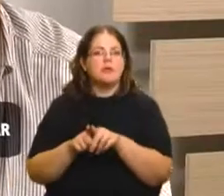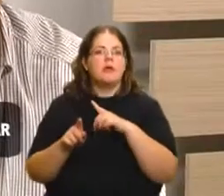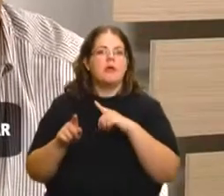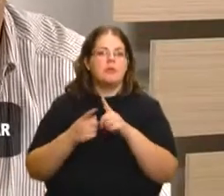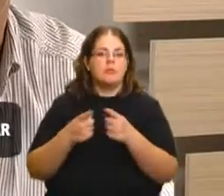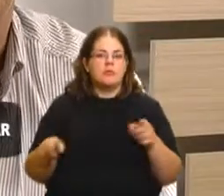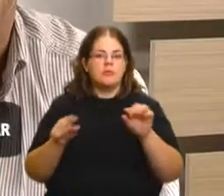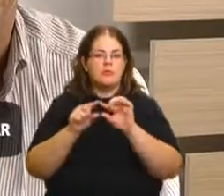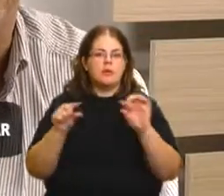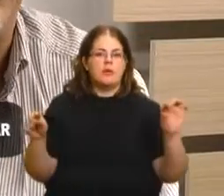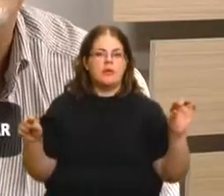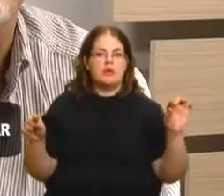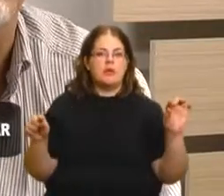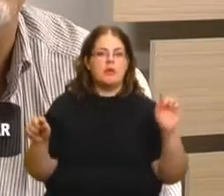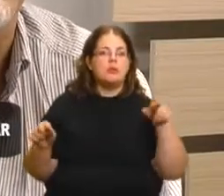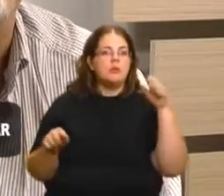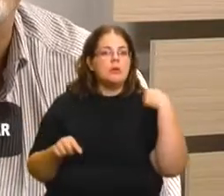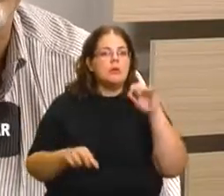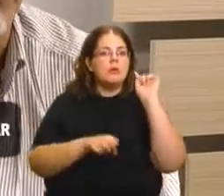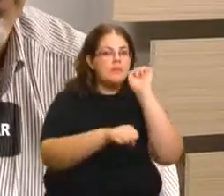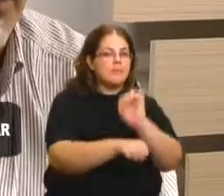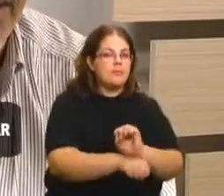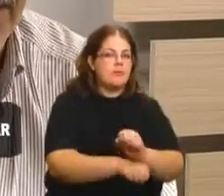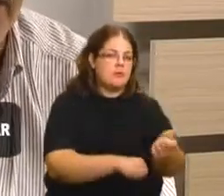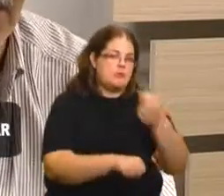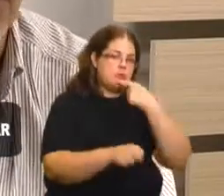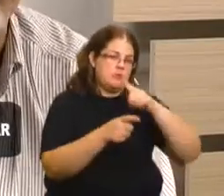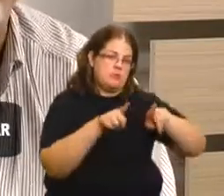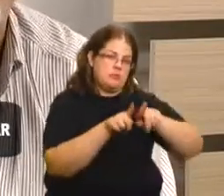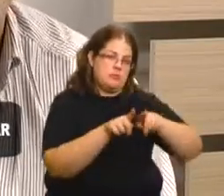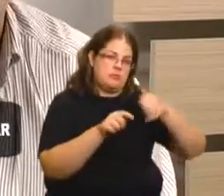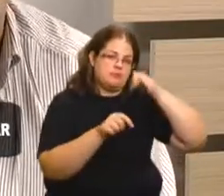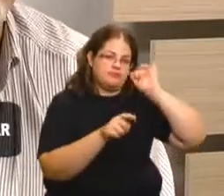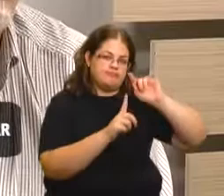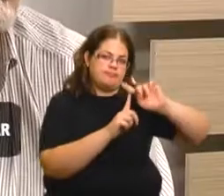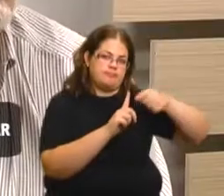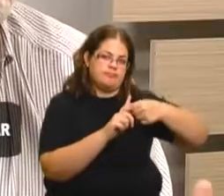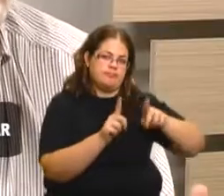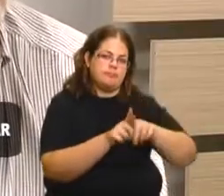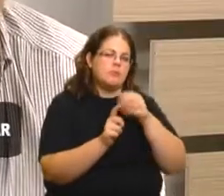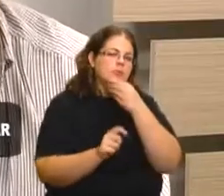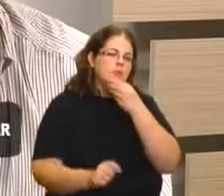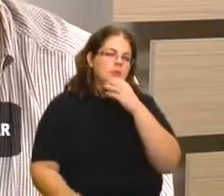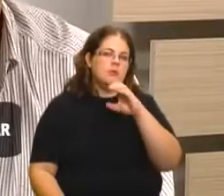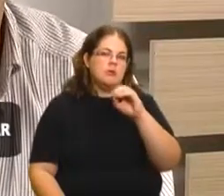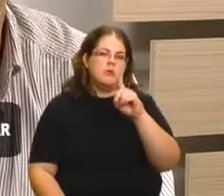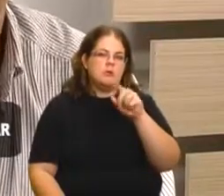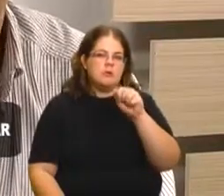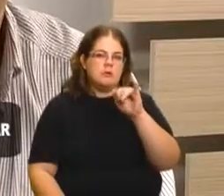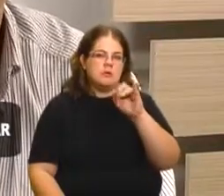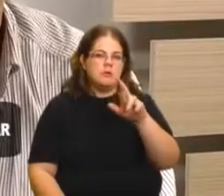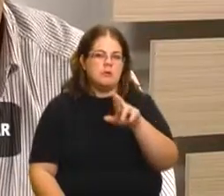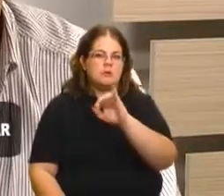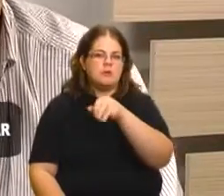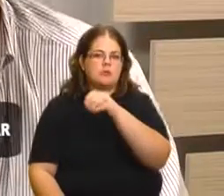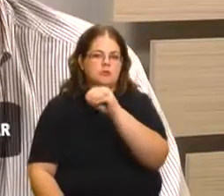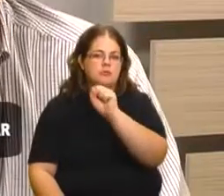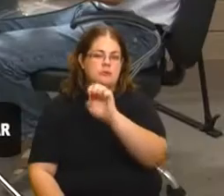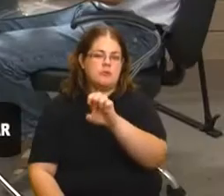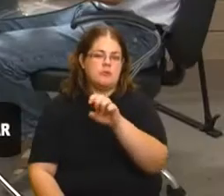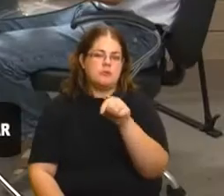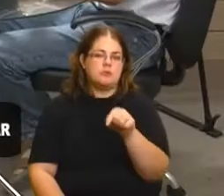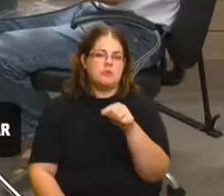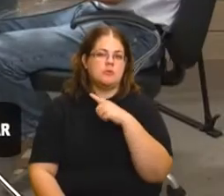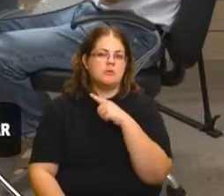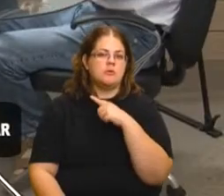da música era "Pare de tomar a pílula", que é de um cantor brega, o Odair José, que de esquerda